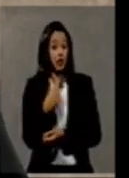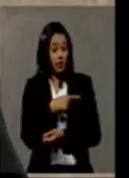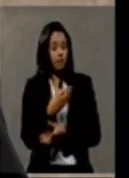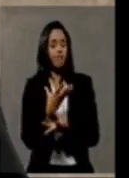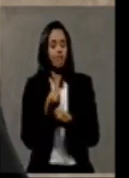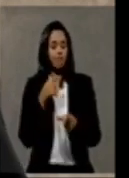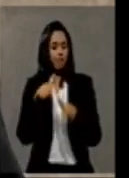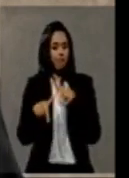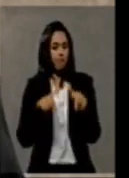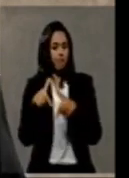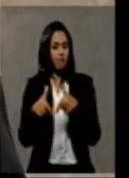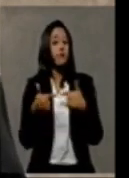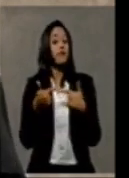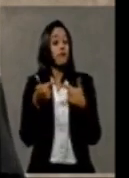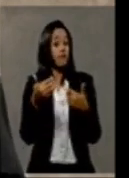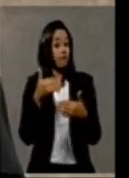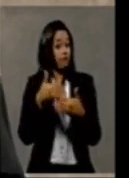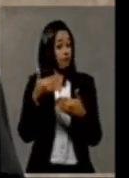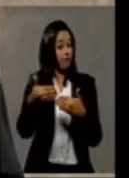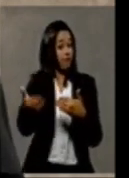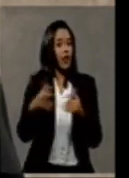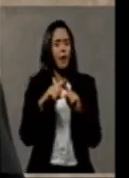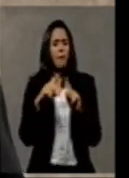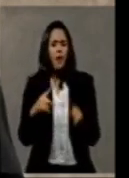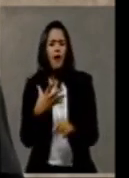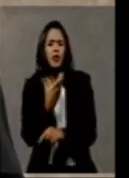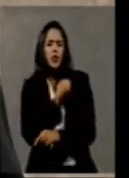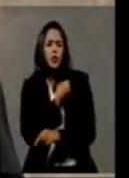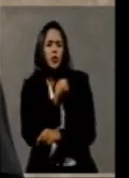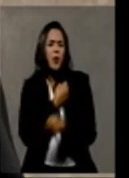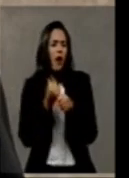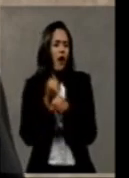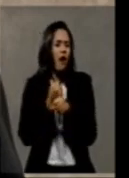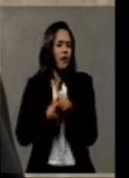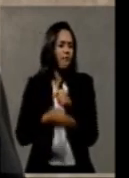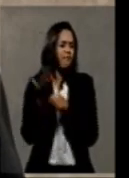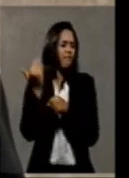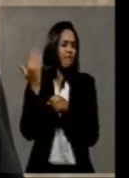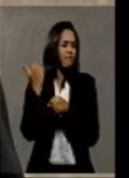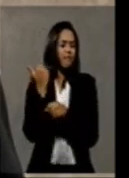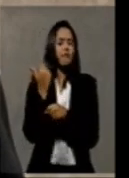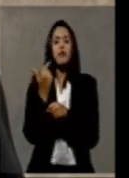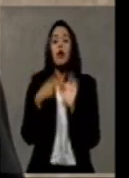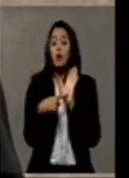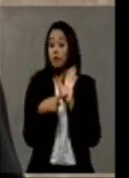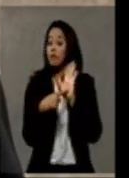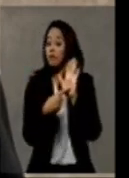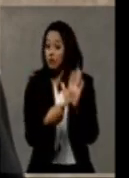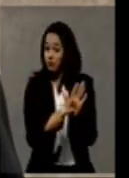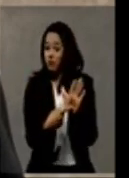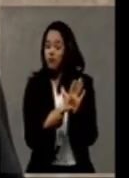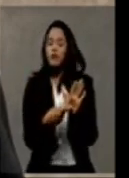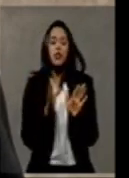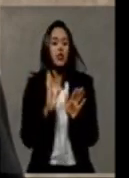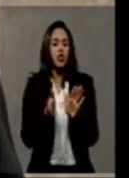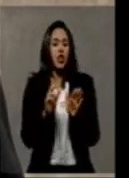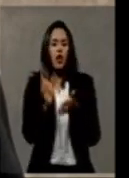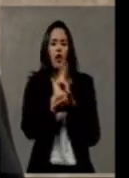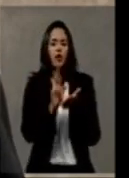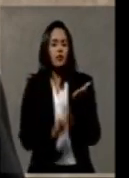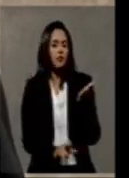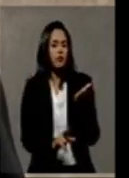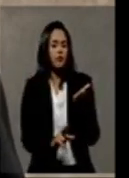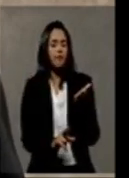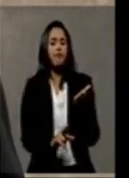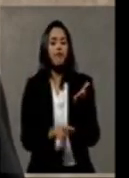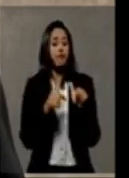pela frente mas os números alcançados em 2018 explicitado nos no relatório de atividades